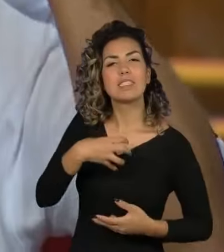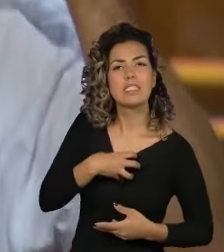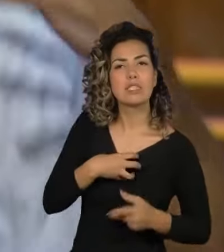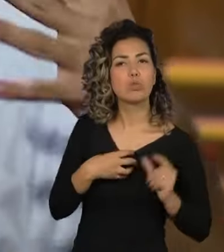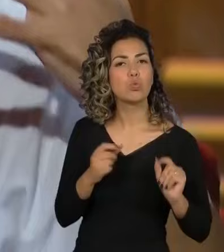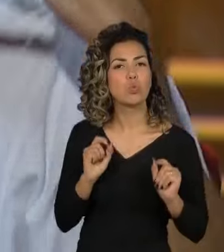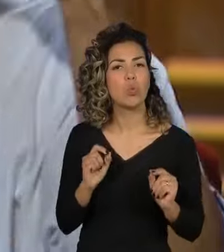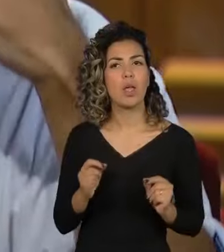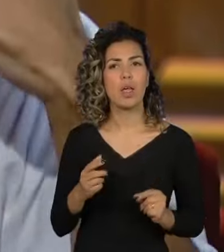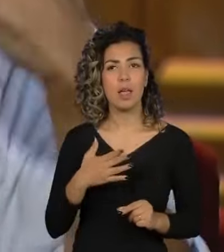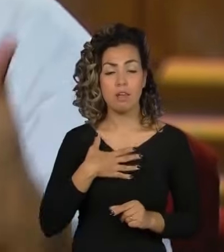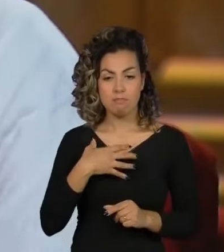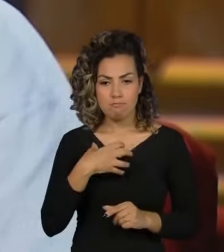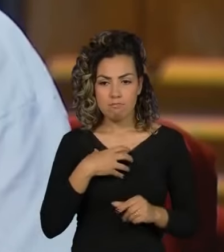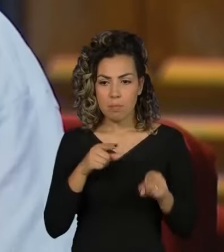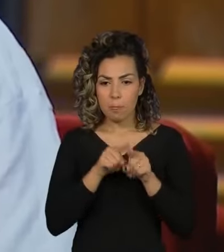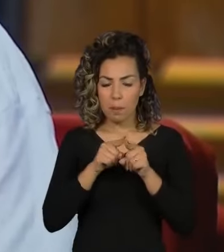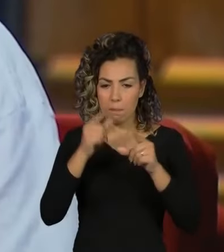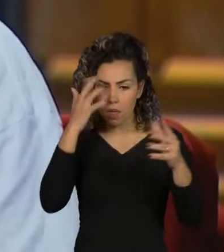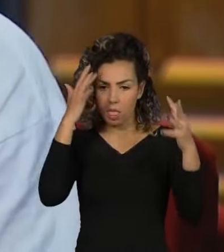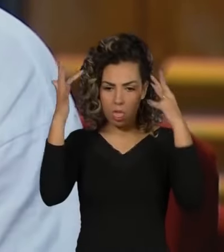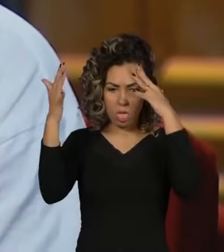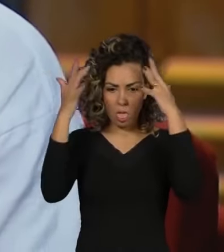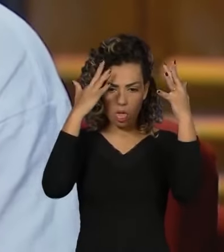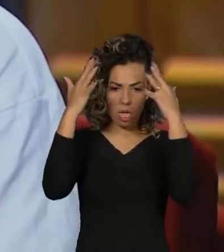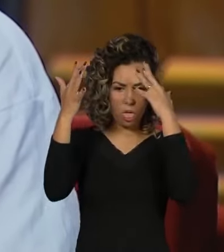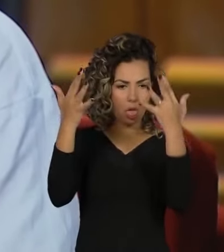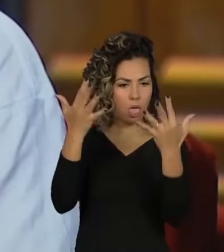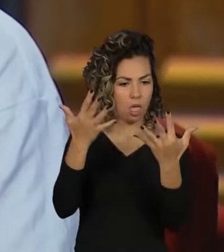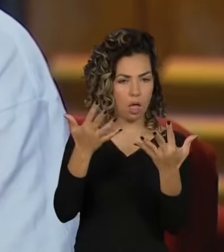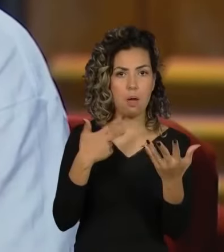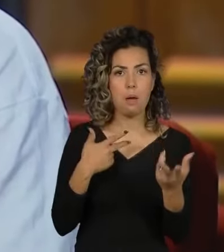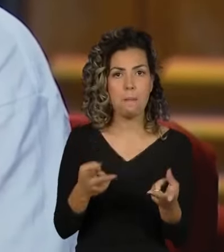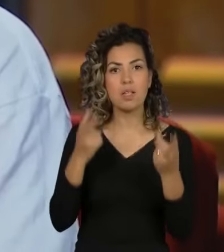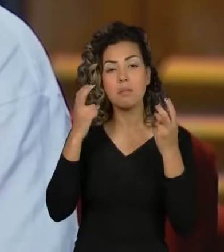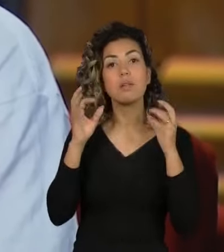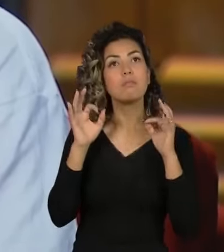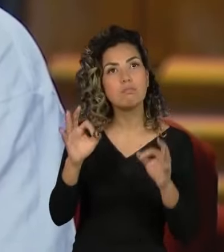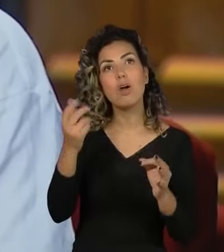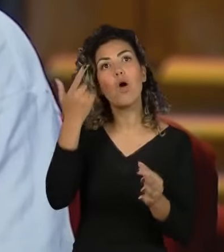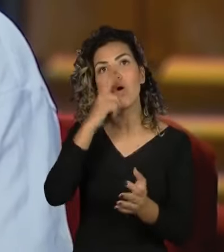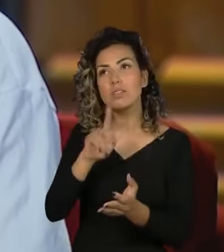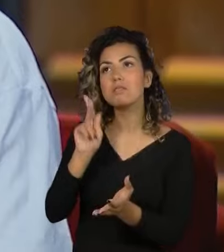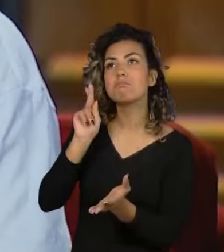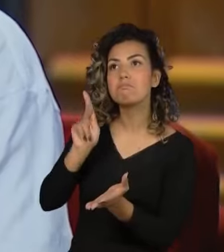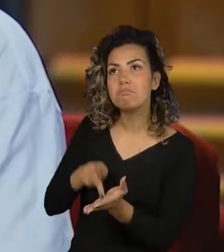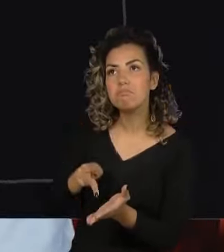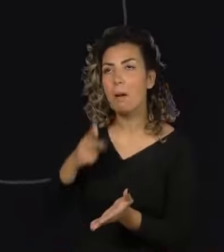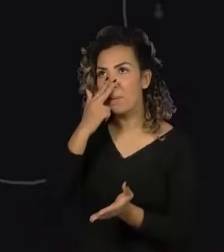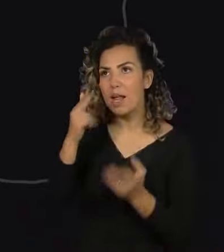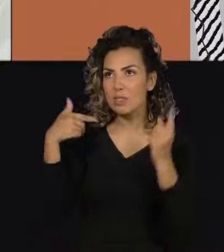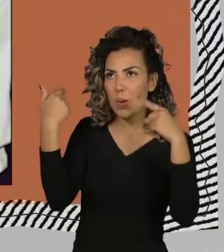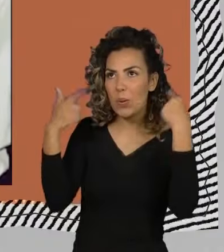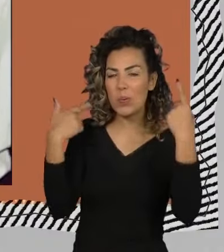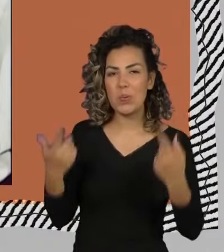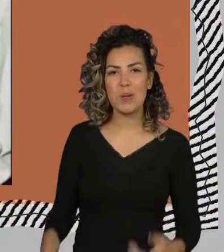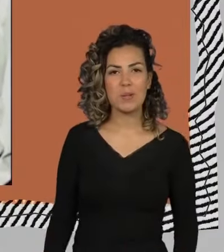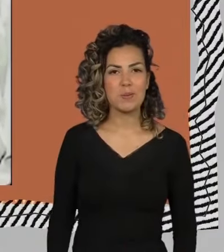tinha visto tudo que eu tinha visto para nós assim nossa e aconteceu irmão que ligação é ess loucura